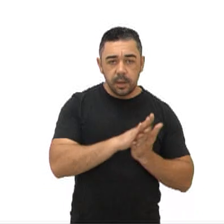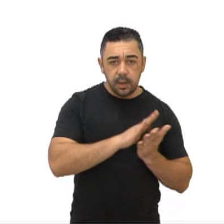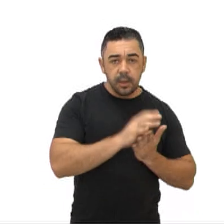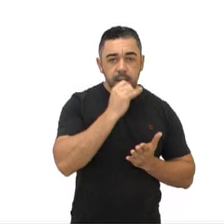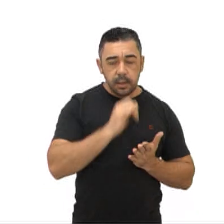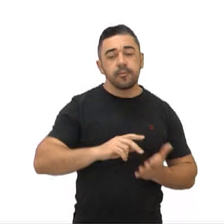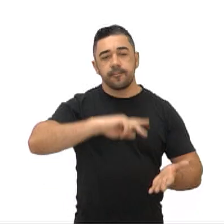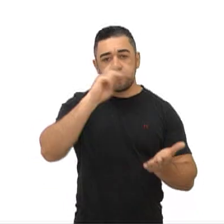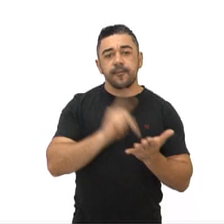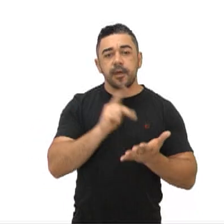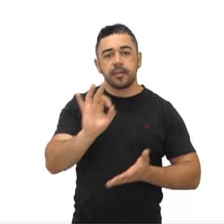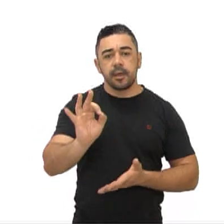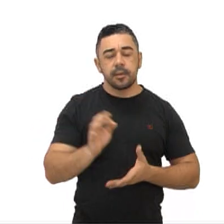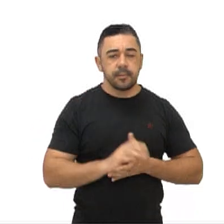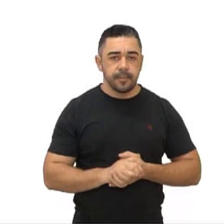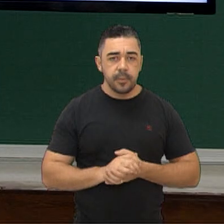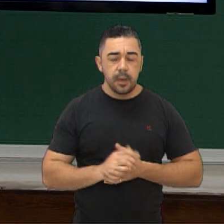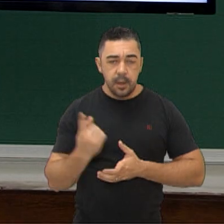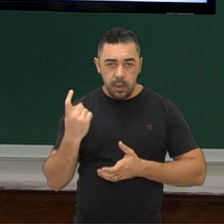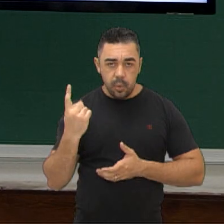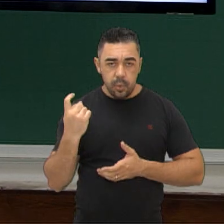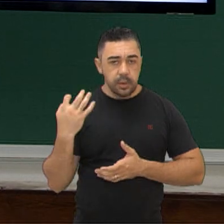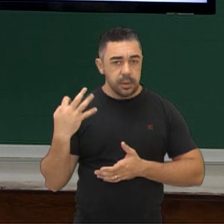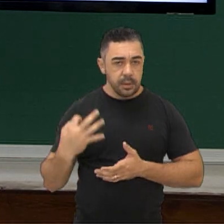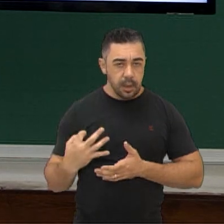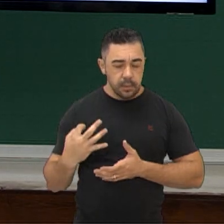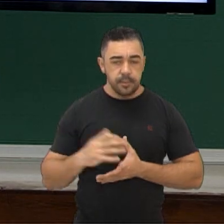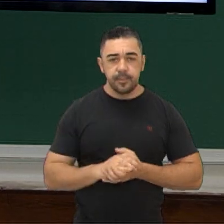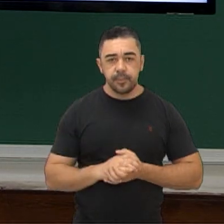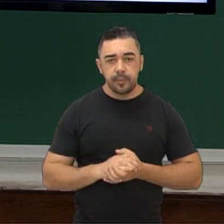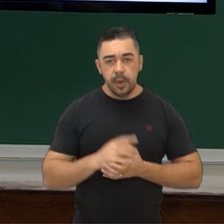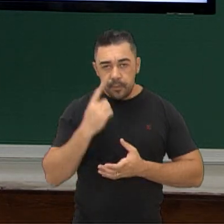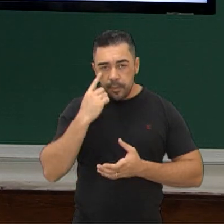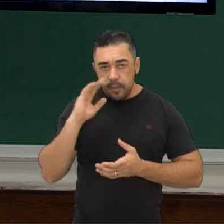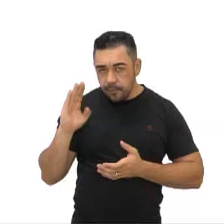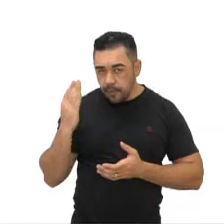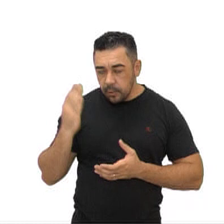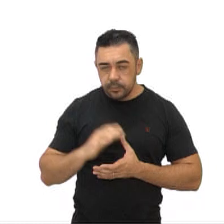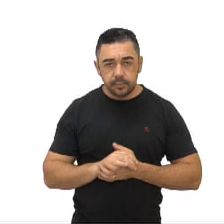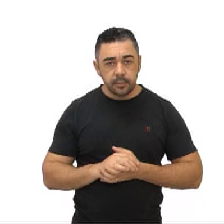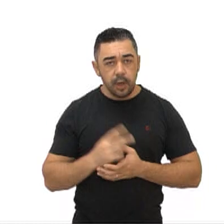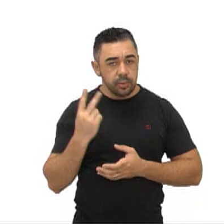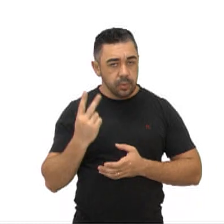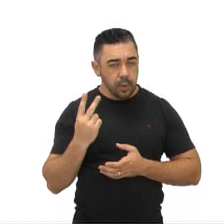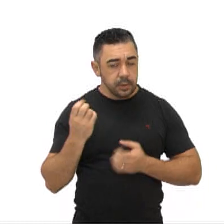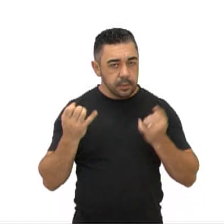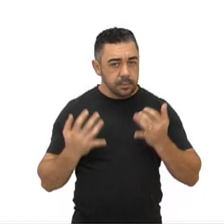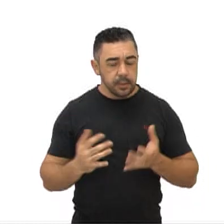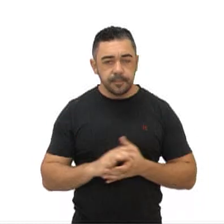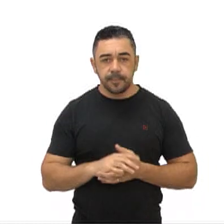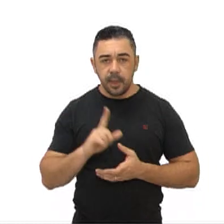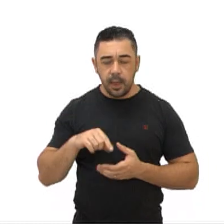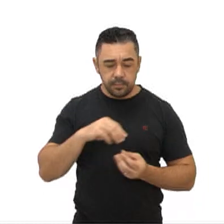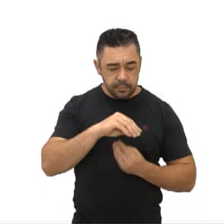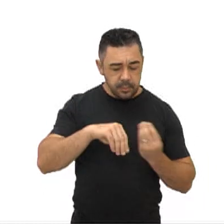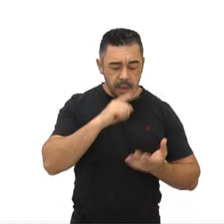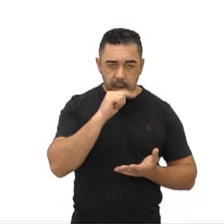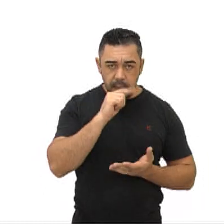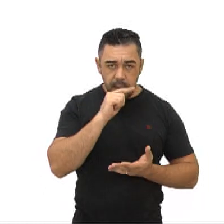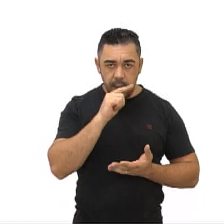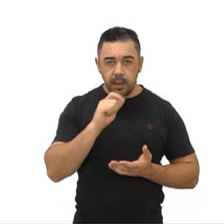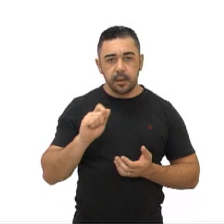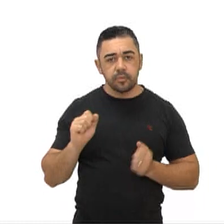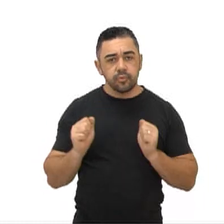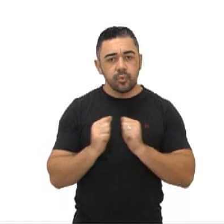elétrica. Verdadeiro. Então, essa é a única que está correta. Vamos ver as falsas? Na 2, ele fala assim, ó, soluções aquosas de